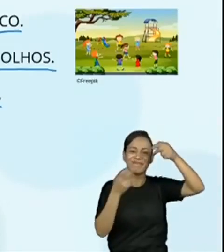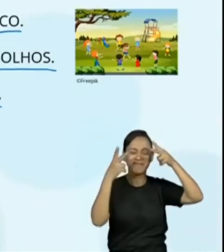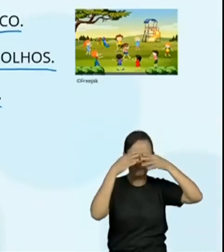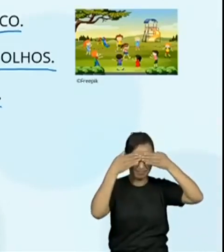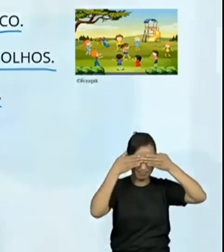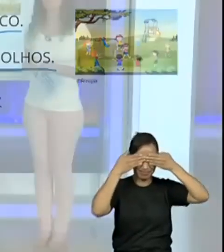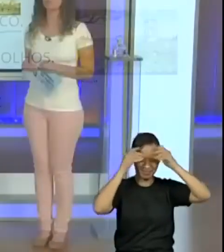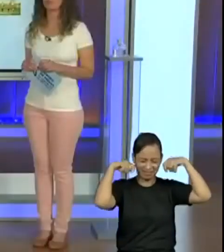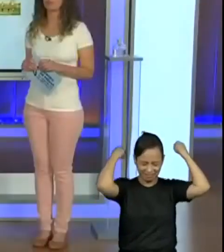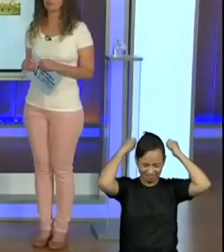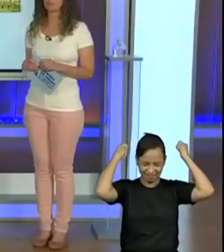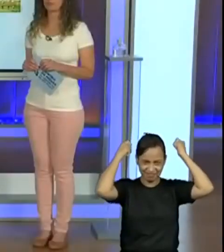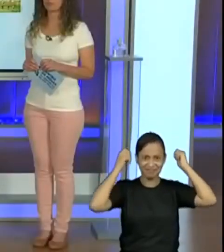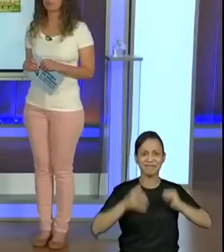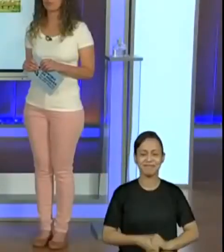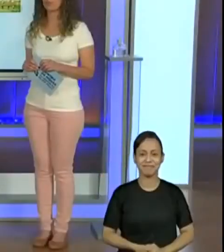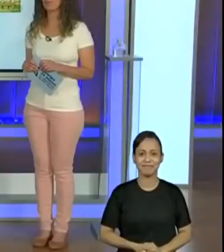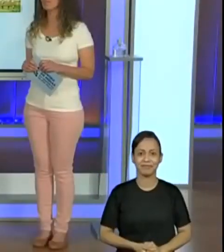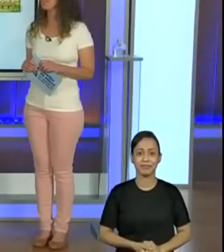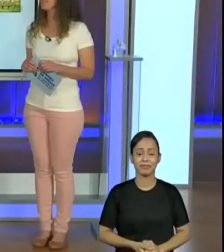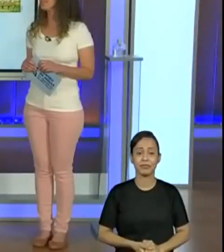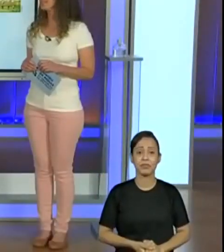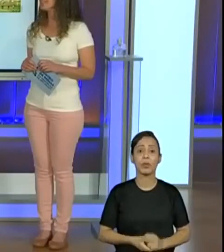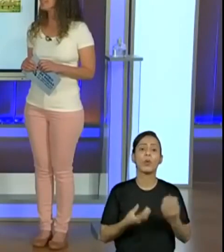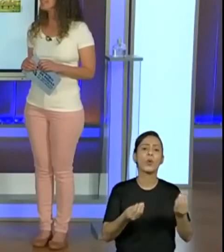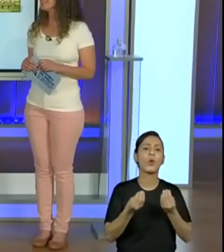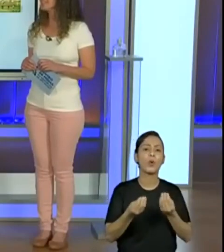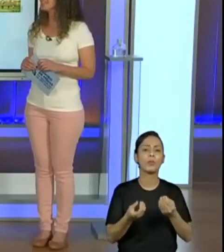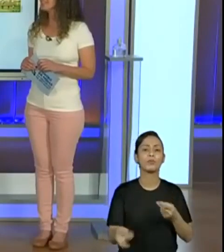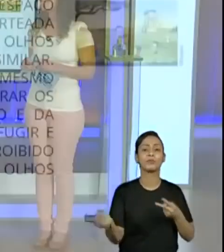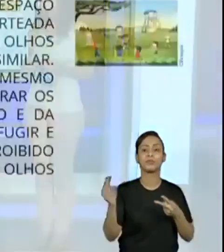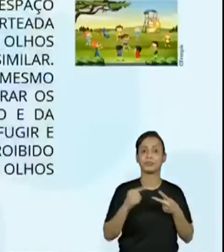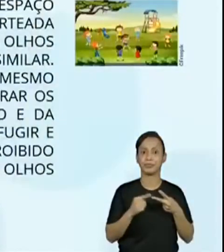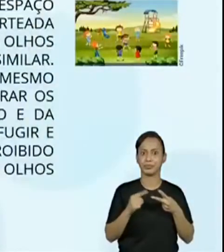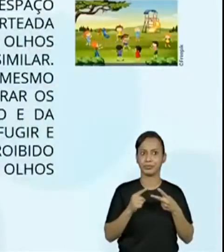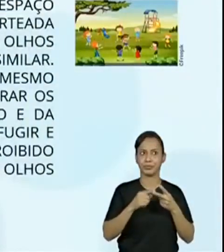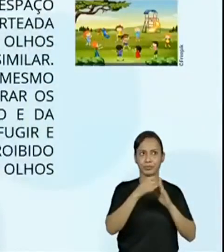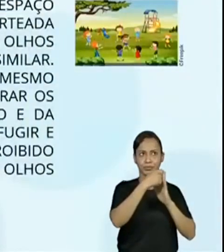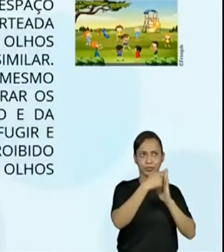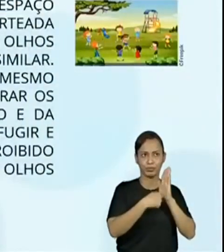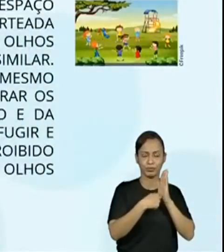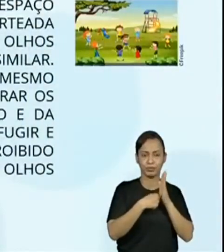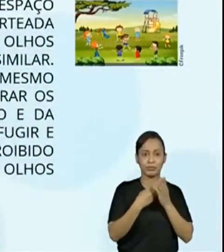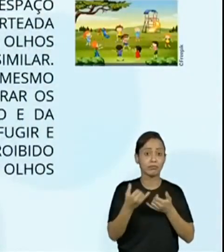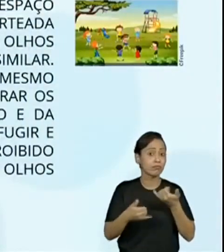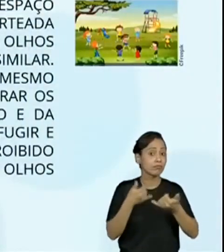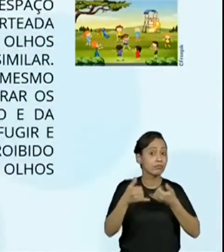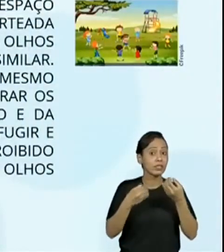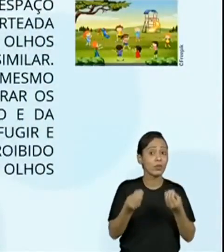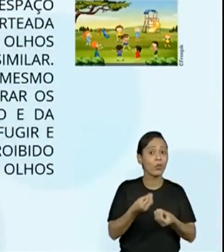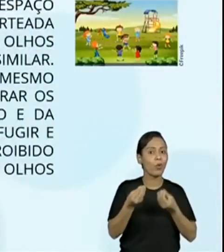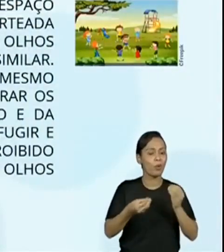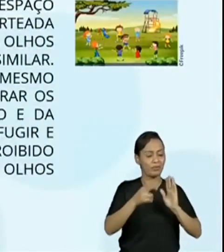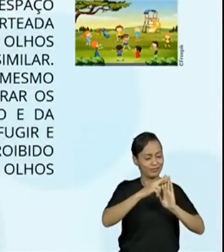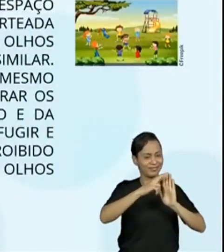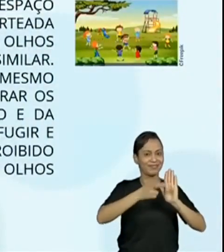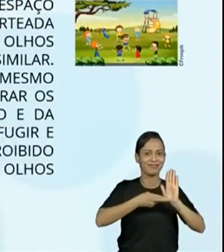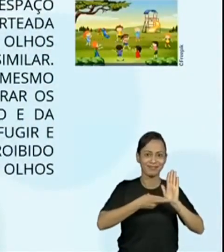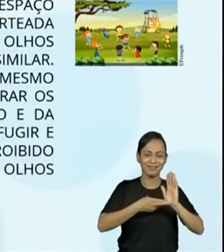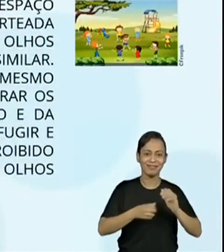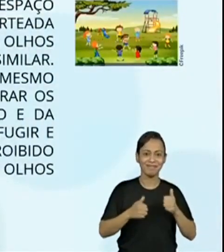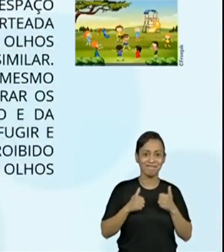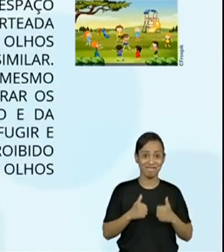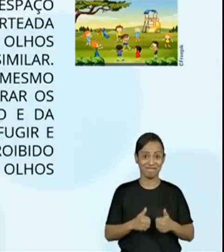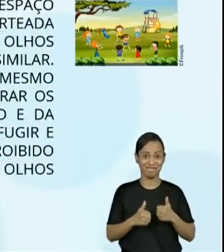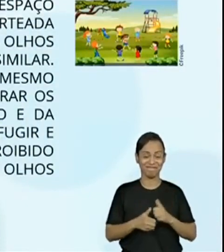Cega. Isso. Segunda parte. O que tem na segunda parte de um texto instrucional, regras de brincadeiras, professora? Tem o como brincar. Vamos